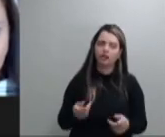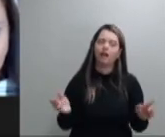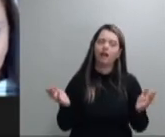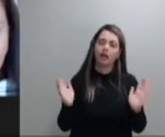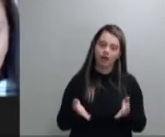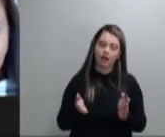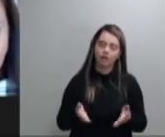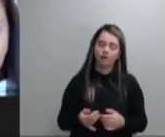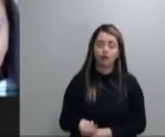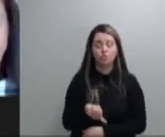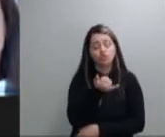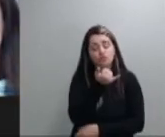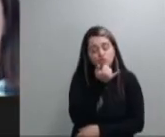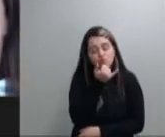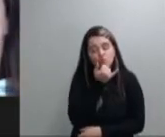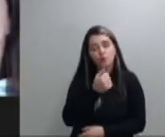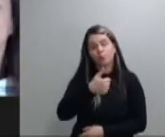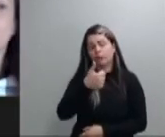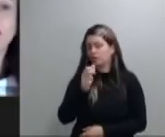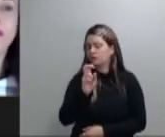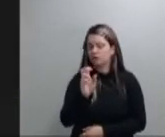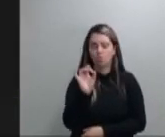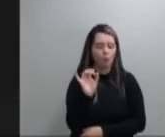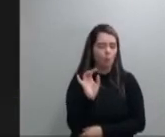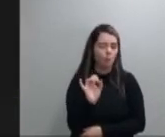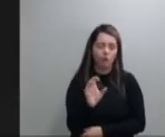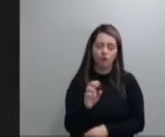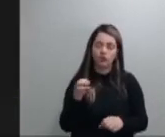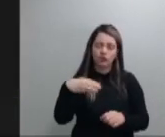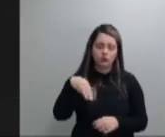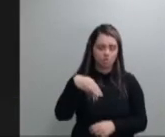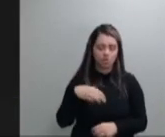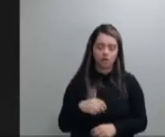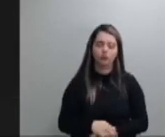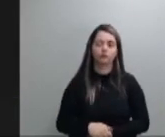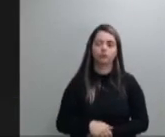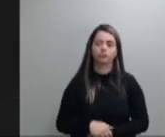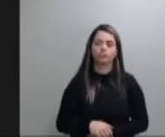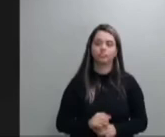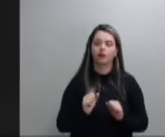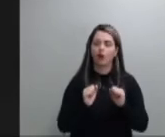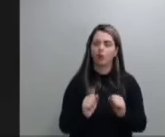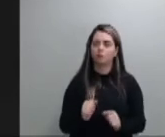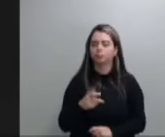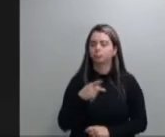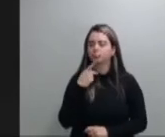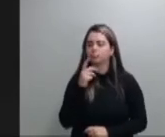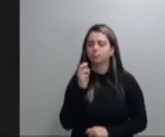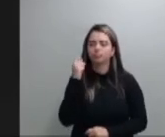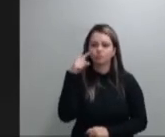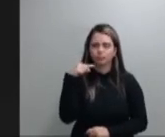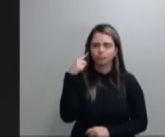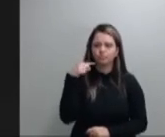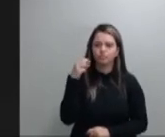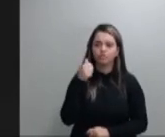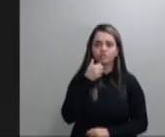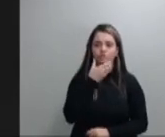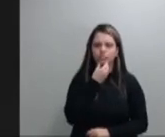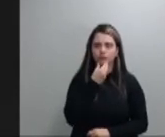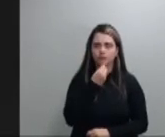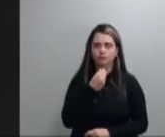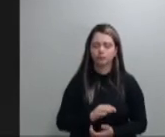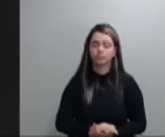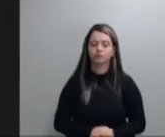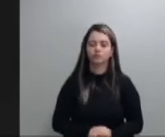15 minutos, doutor Tassísio ter a palavra. Excelentíssimo, senhor ministro Gurgel de Faria, dileto